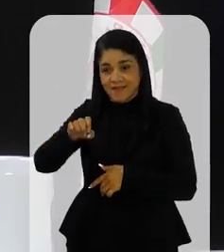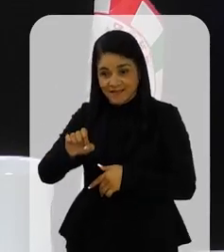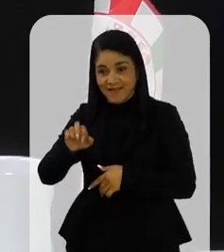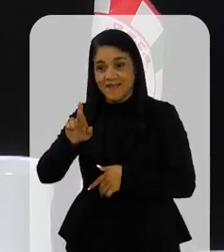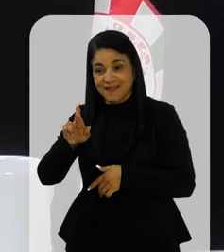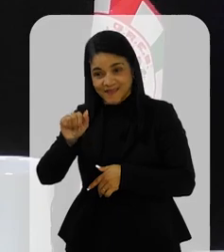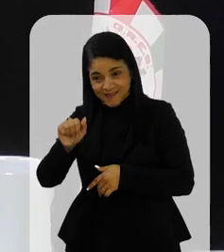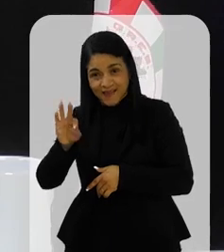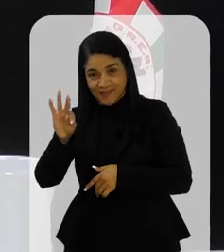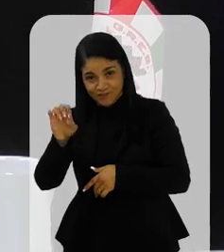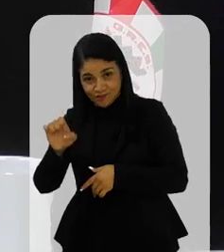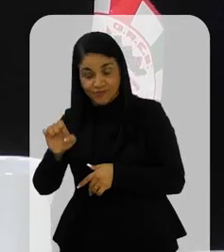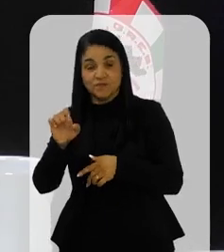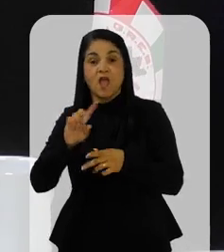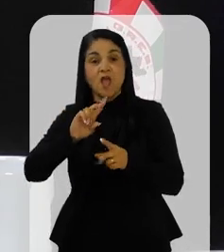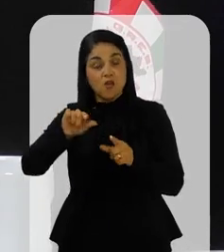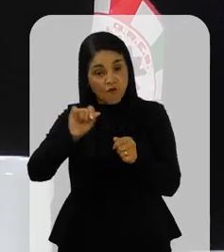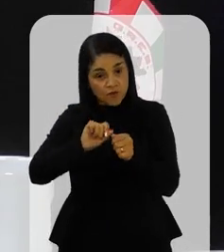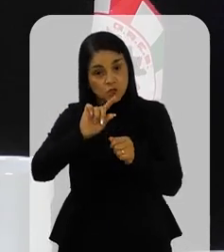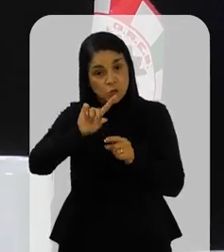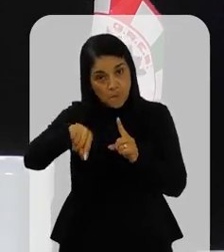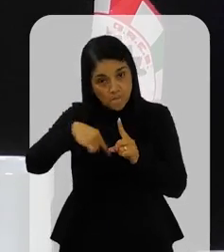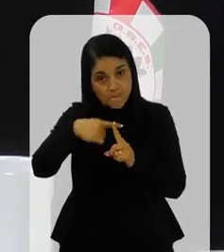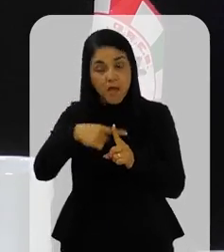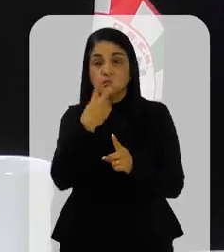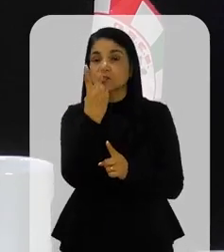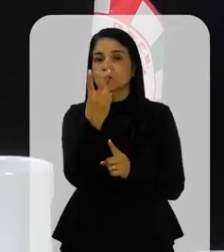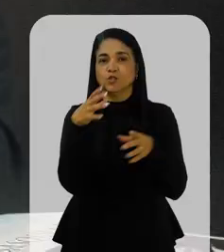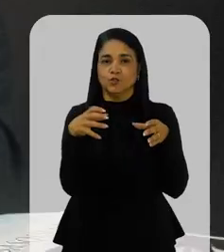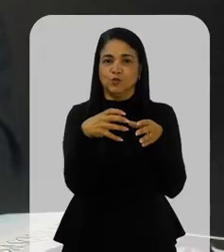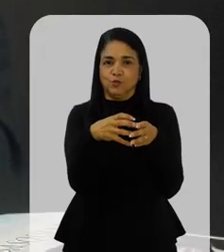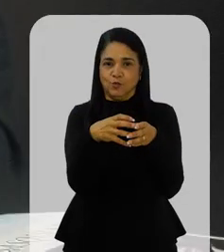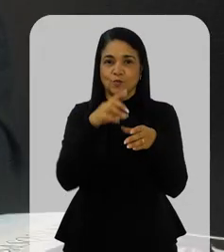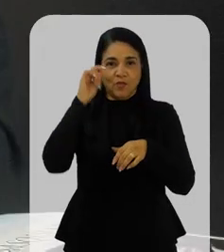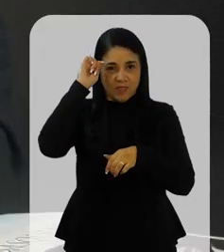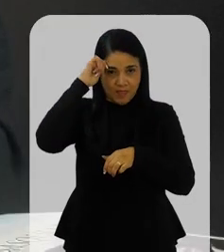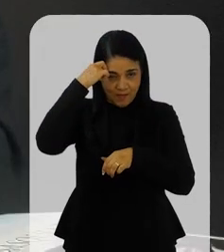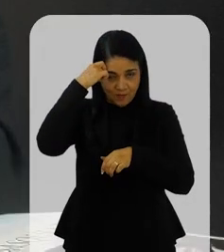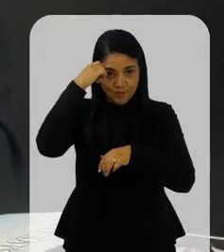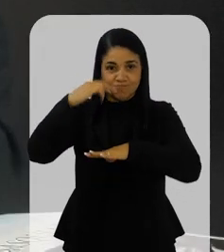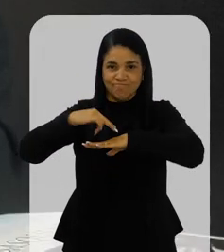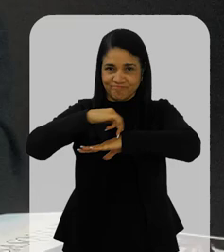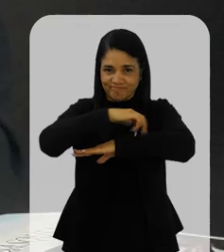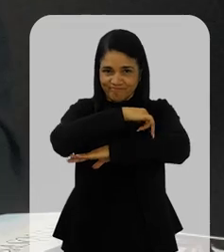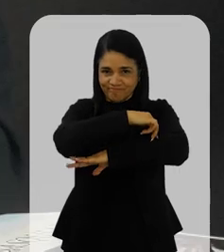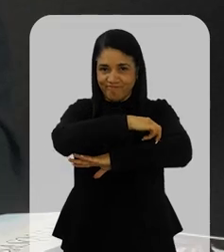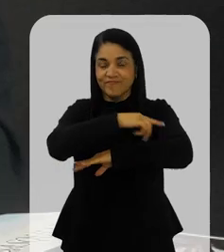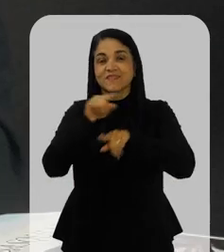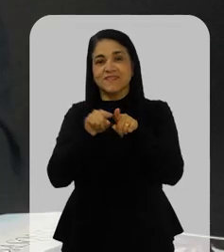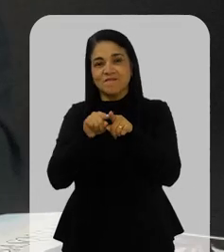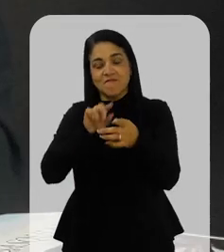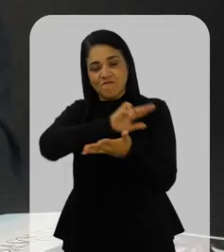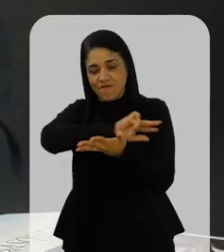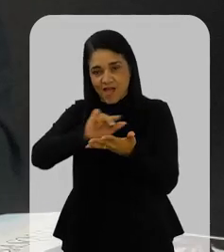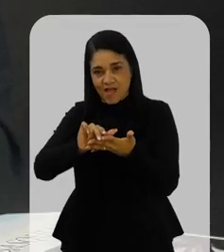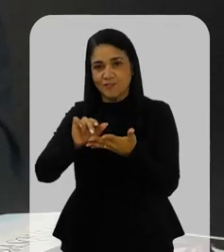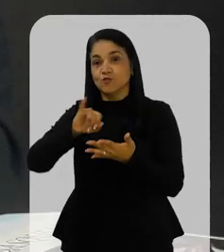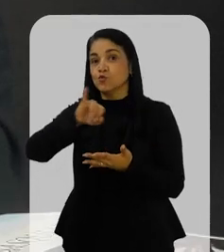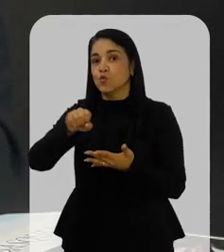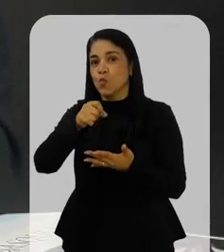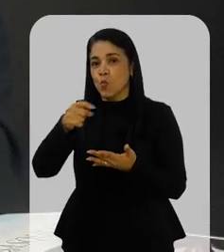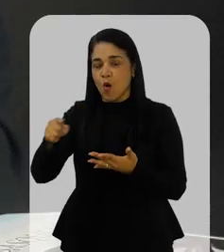aulas de comunidade, no qual, a partir daí, O grupo Biradense começa com grande estilo, né? É. Laíla, João